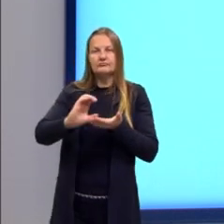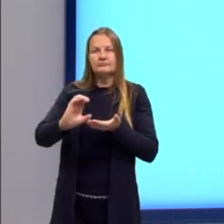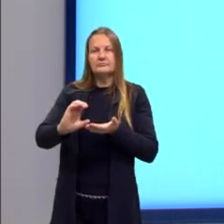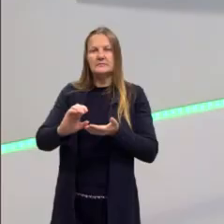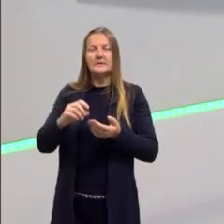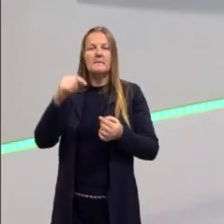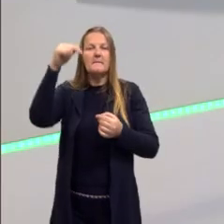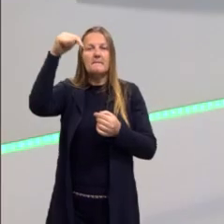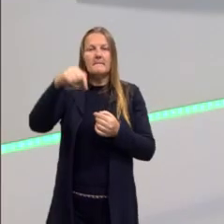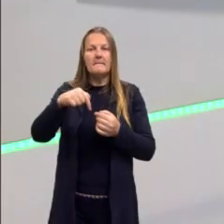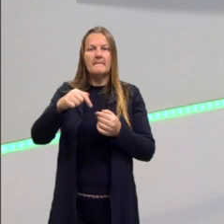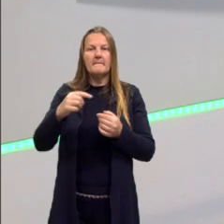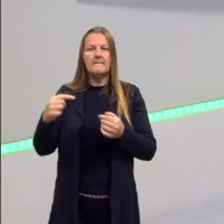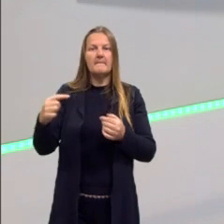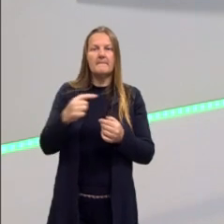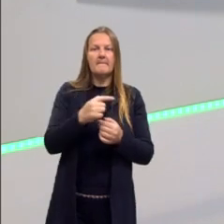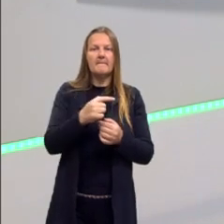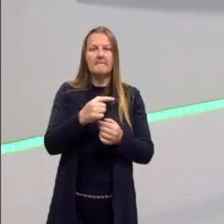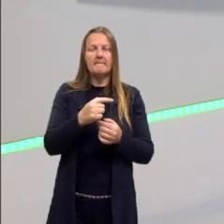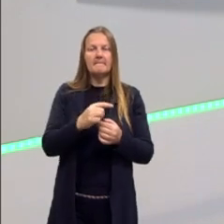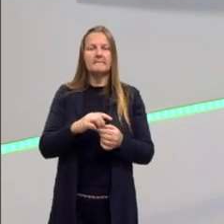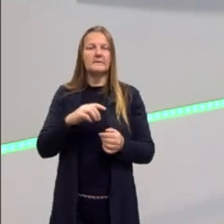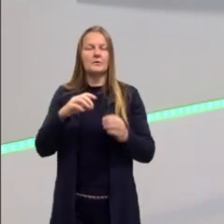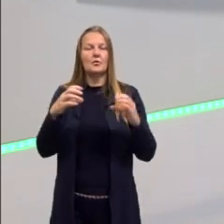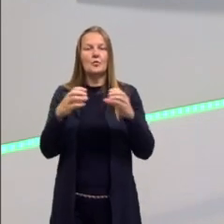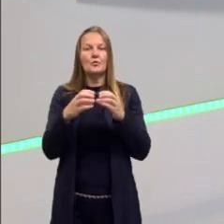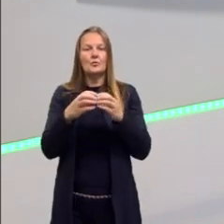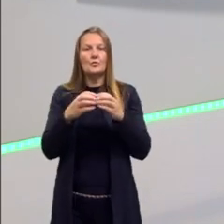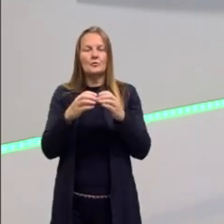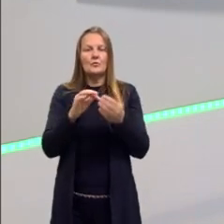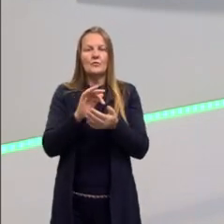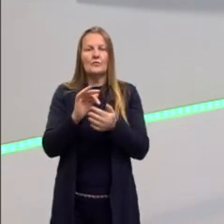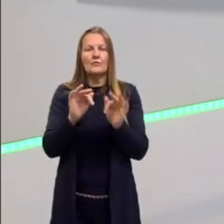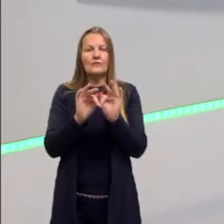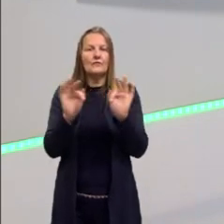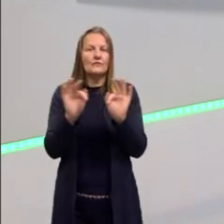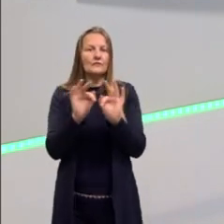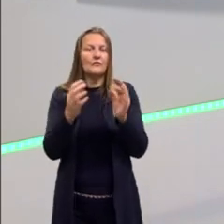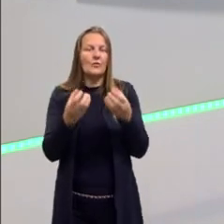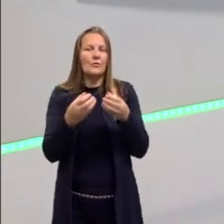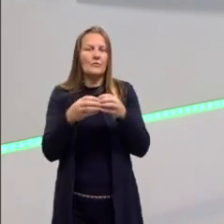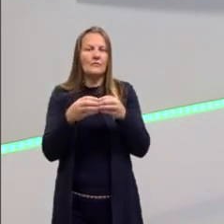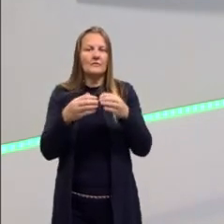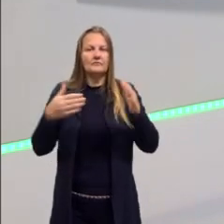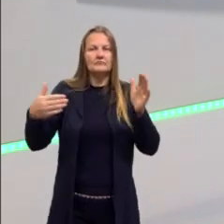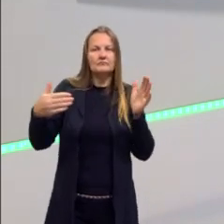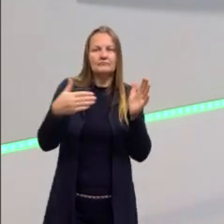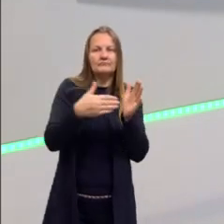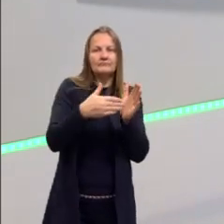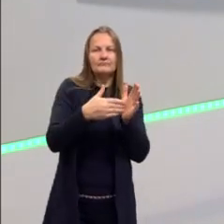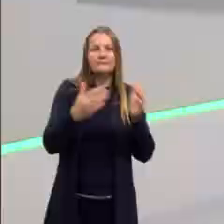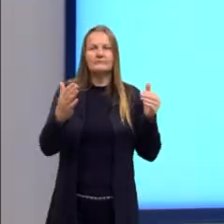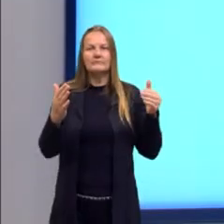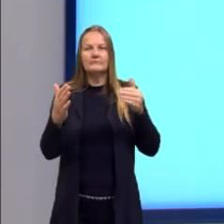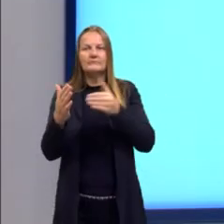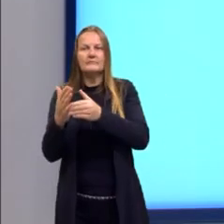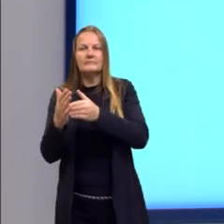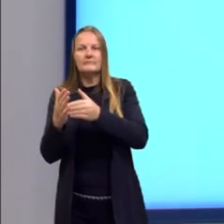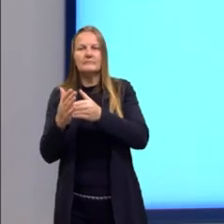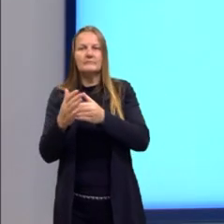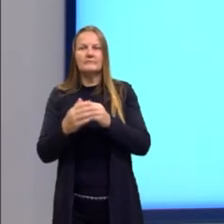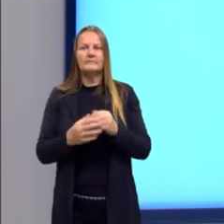finalizar Onde está o meu grupo funcional a numeração é sempre a partir da extremidade mais próxima